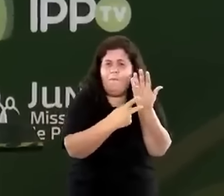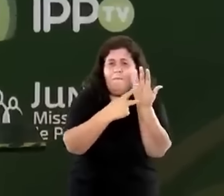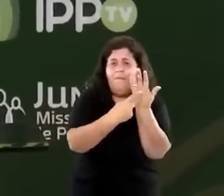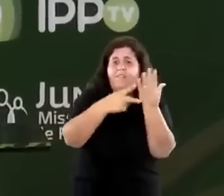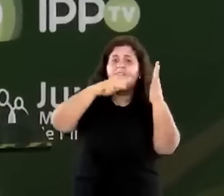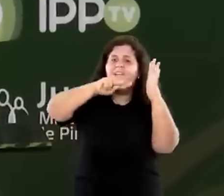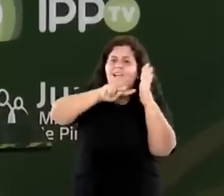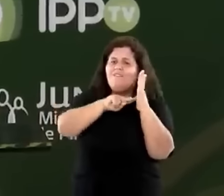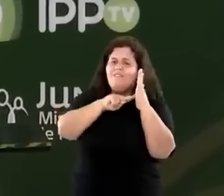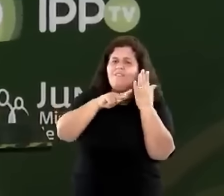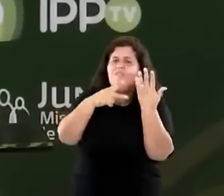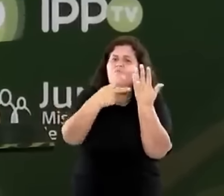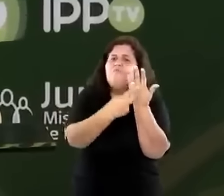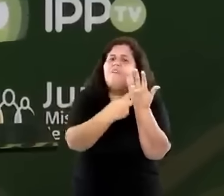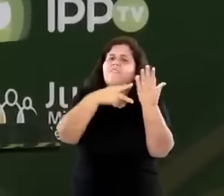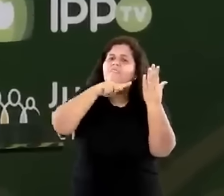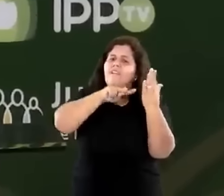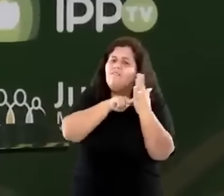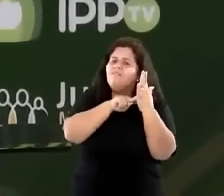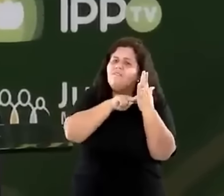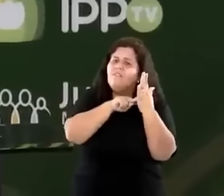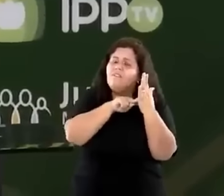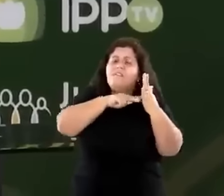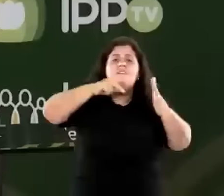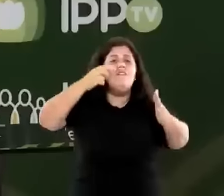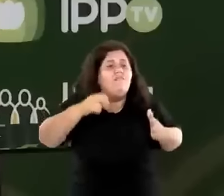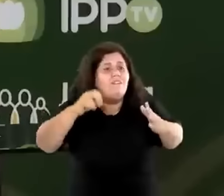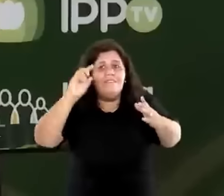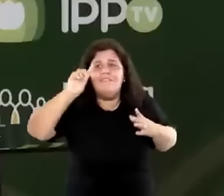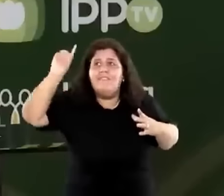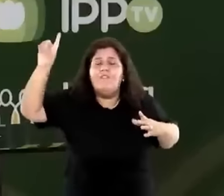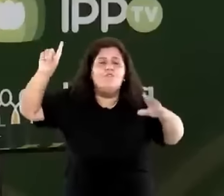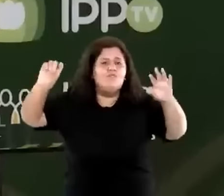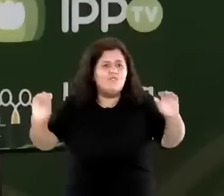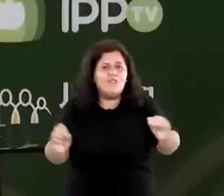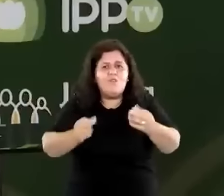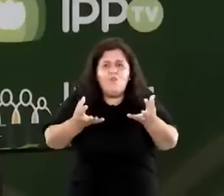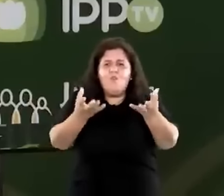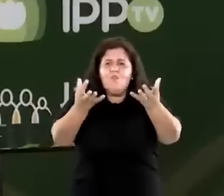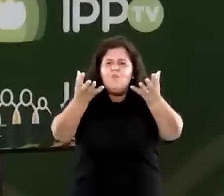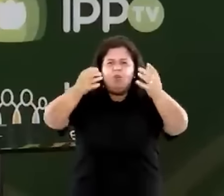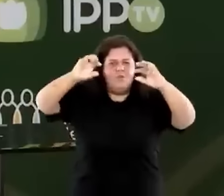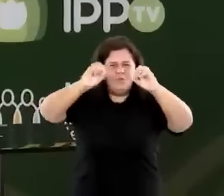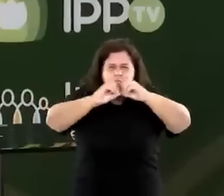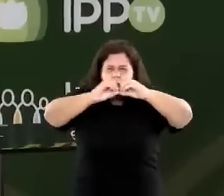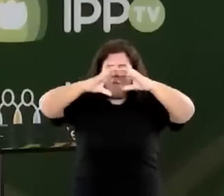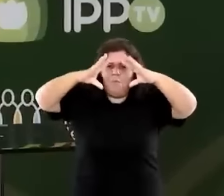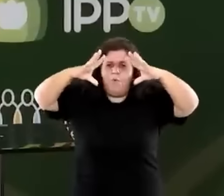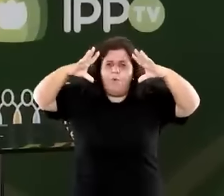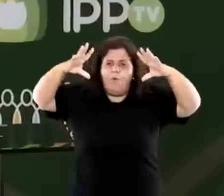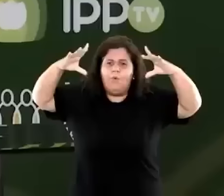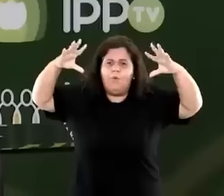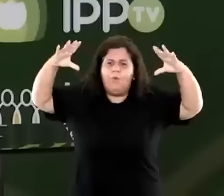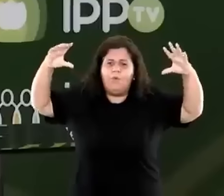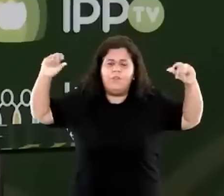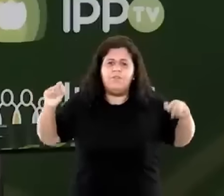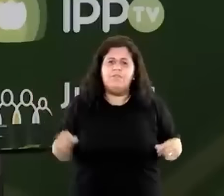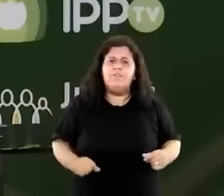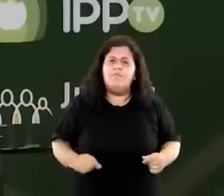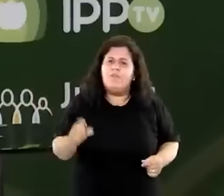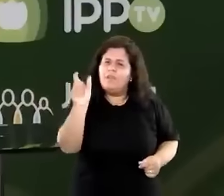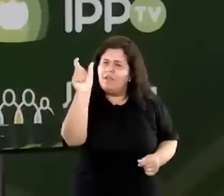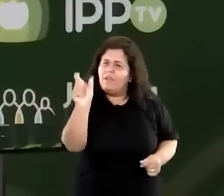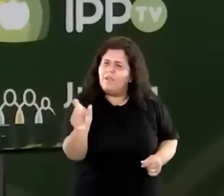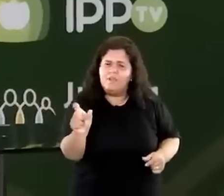Então veja comigo que ele vê Deus no seu esplendor no seu fulgor no seu brilho e ele pega